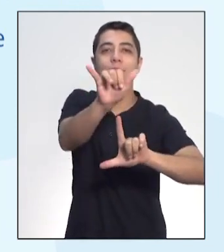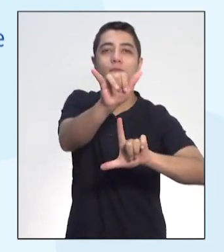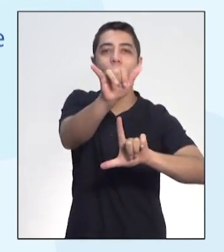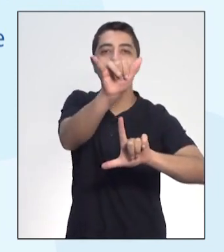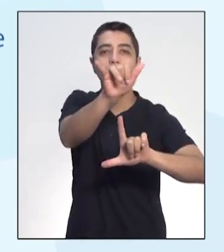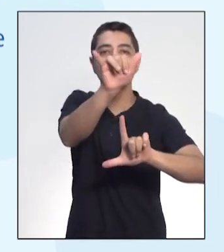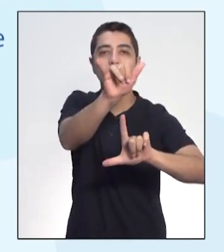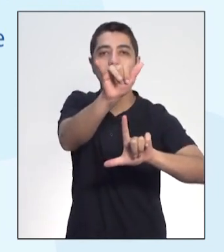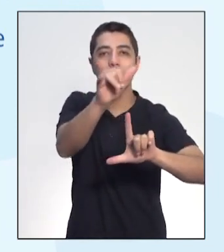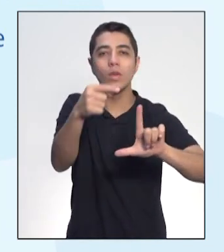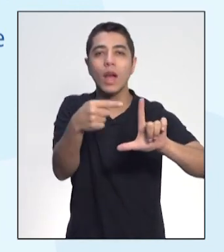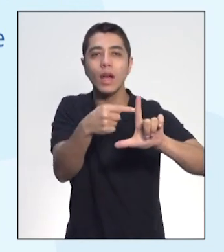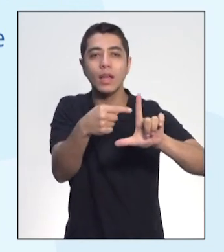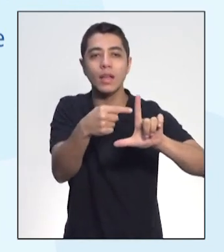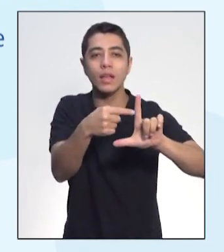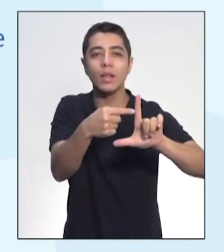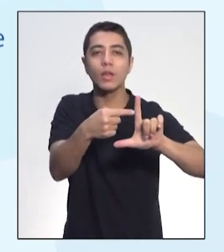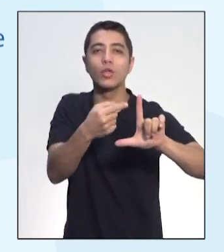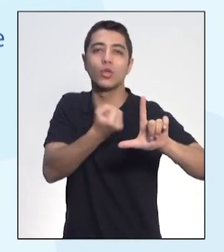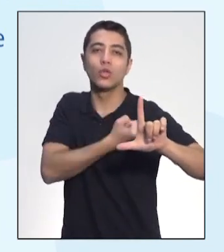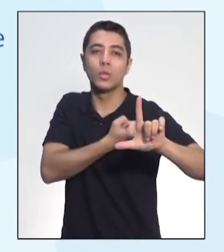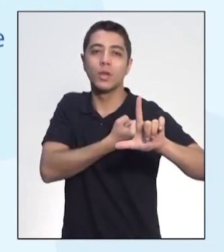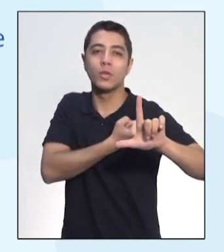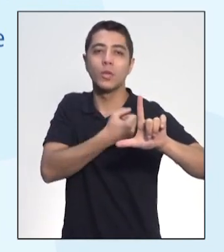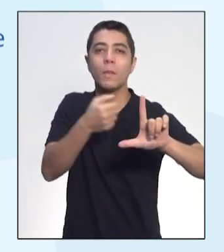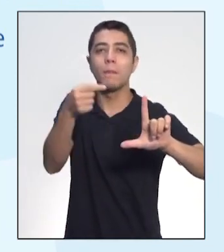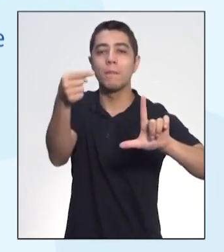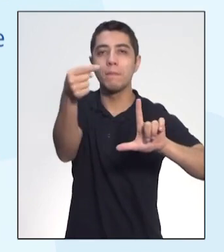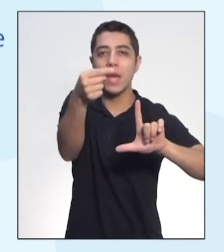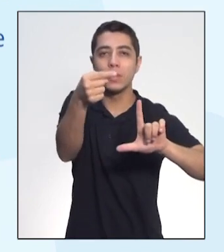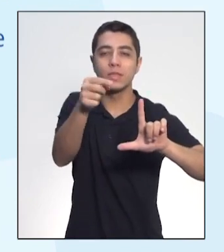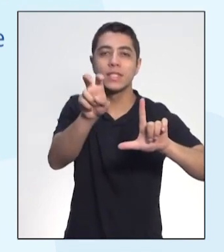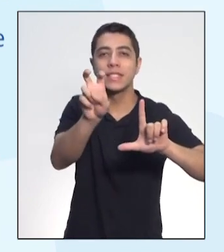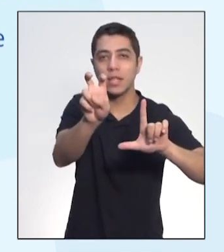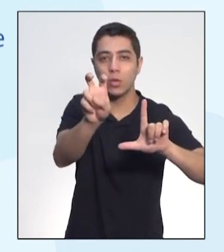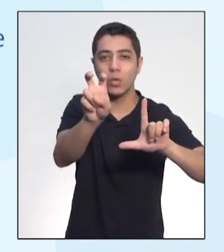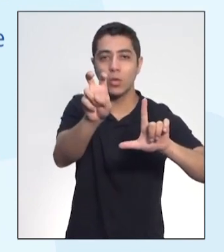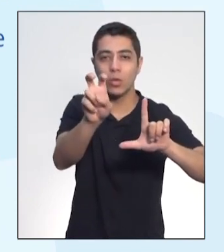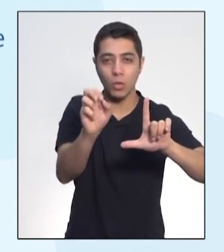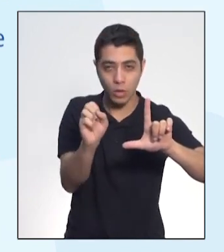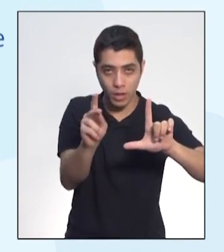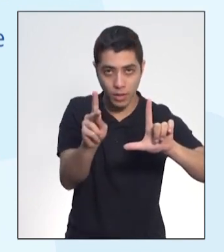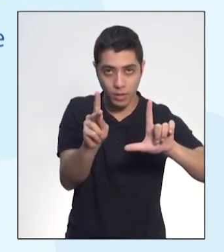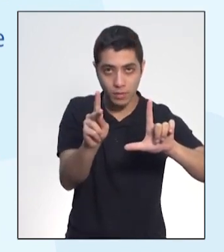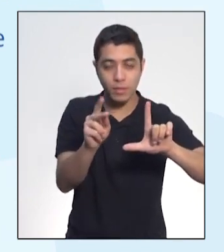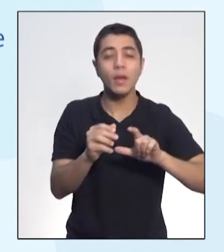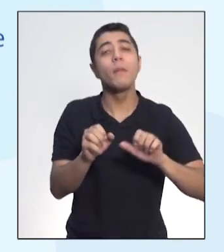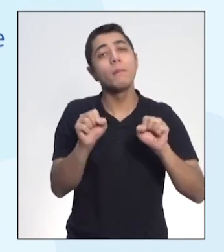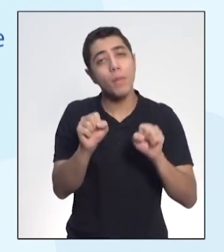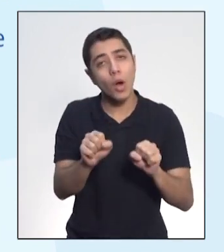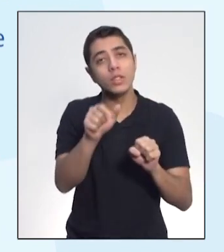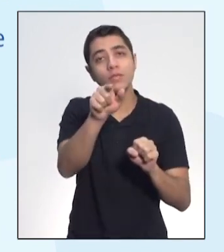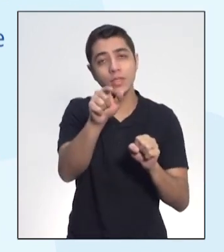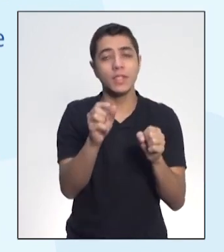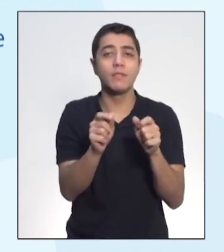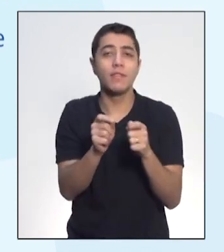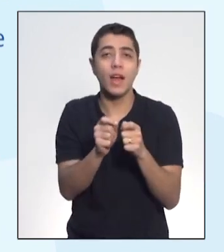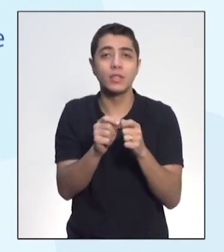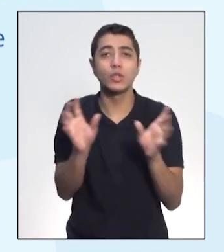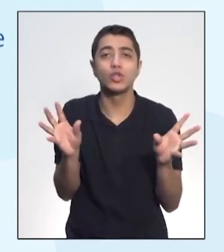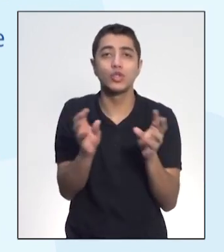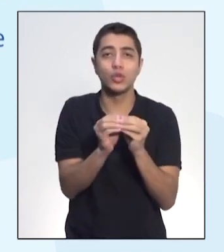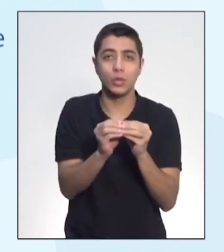como o -5 é no Y e é em cima do eixo, a gente coloca o par 0 no X e -5 no